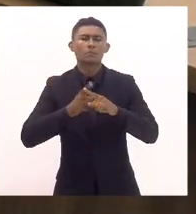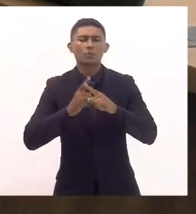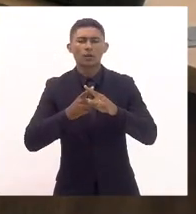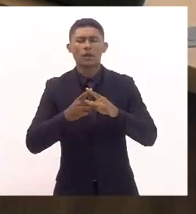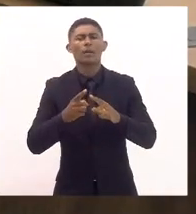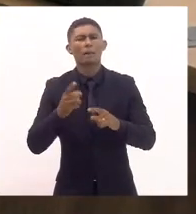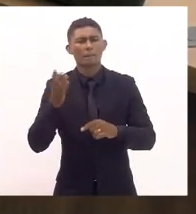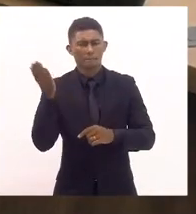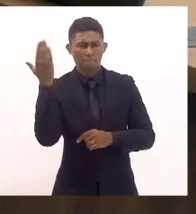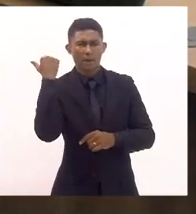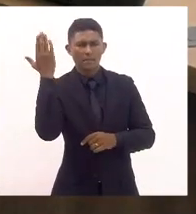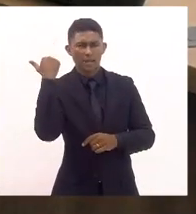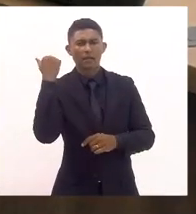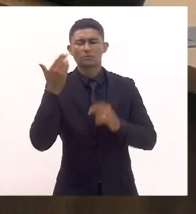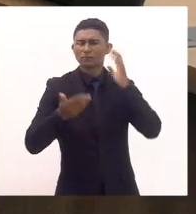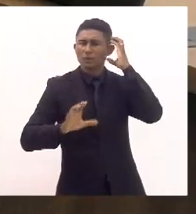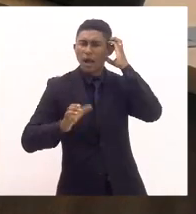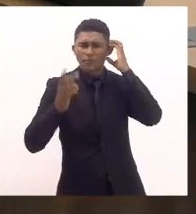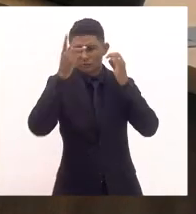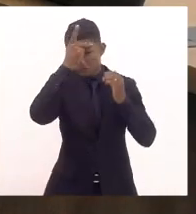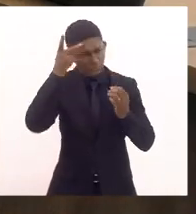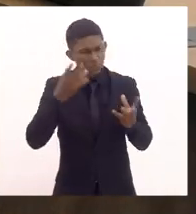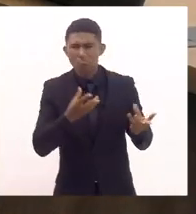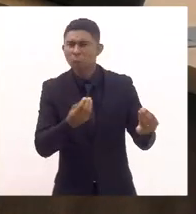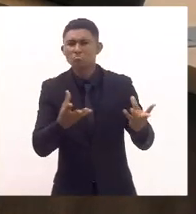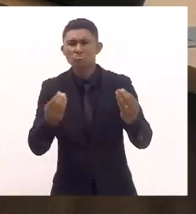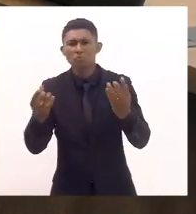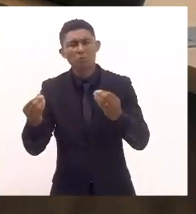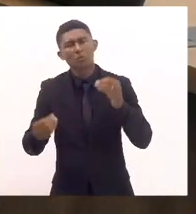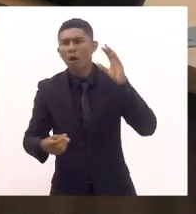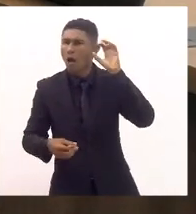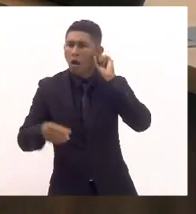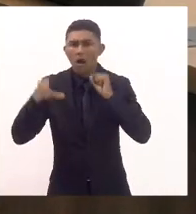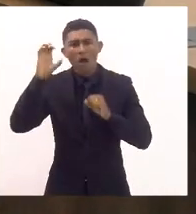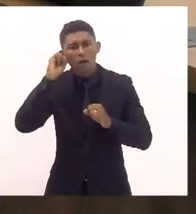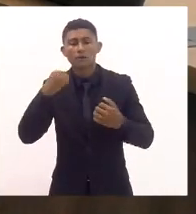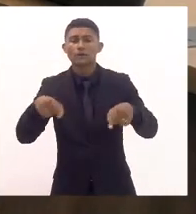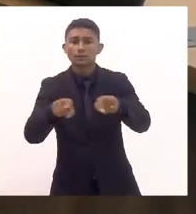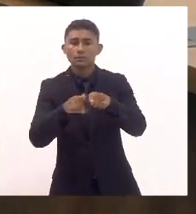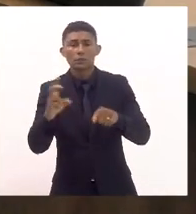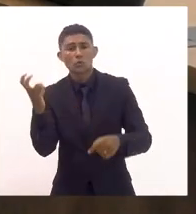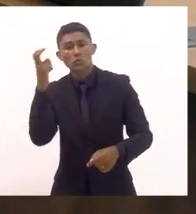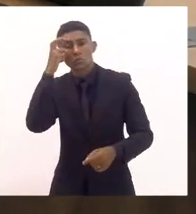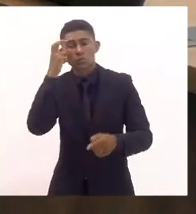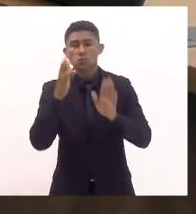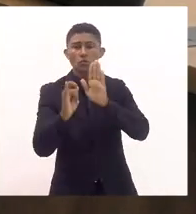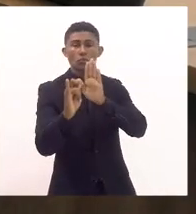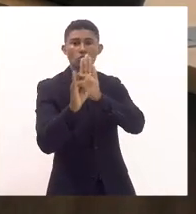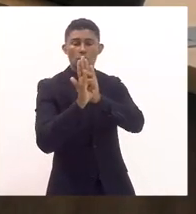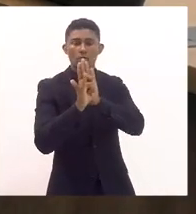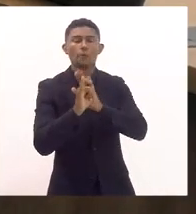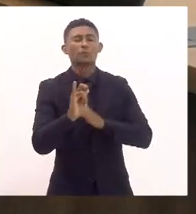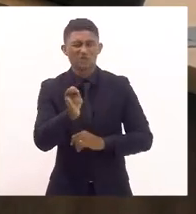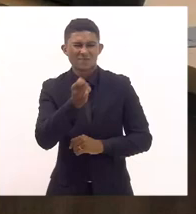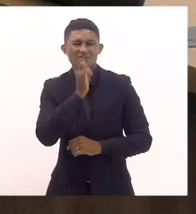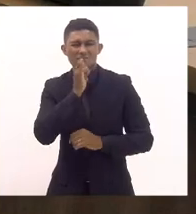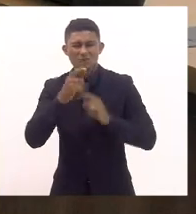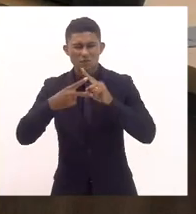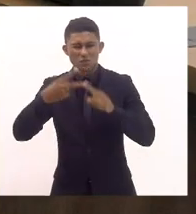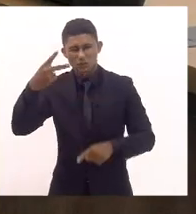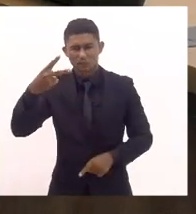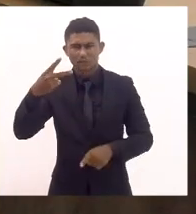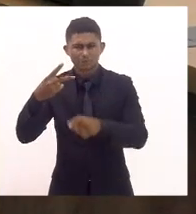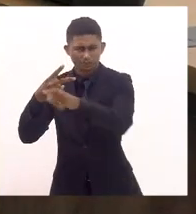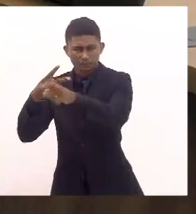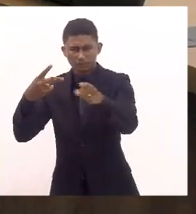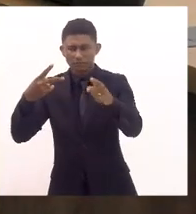radiofonia mas para forjar uma cultura de identidade nacional a dieta vou dar um ou dois exemplos quem não se